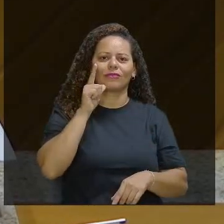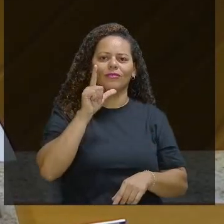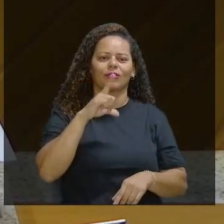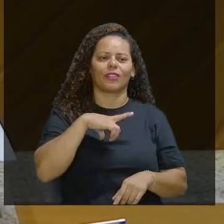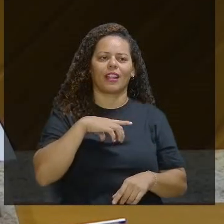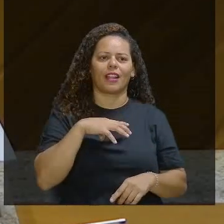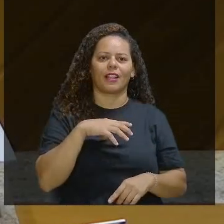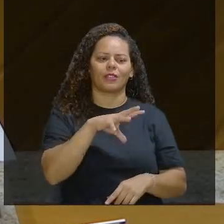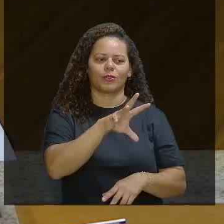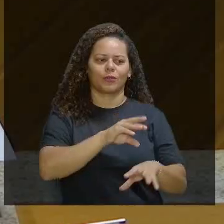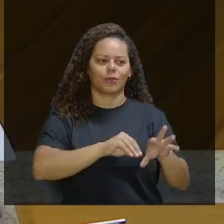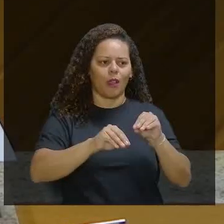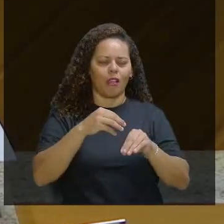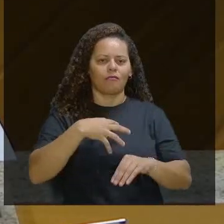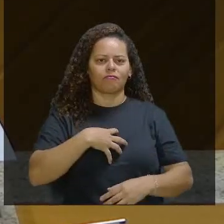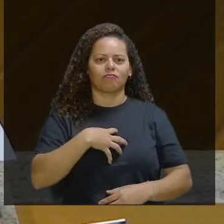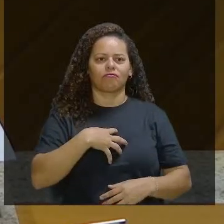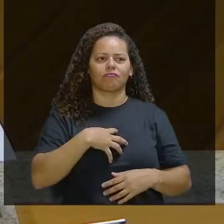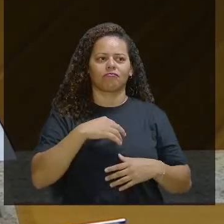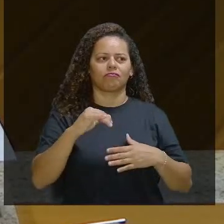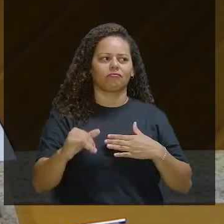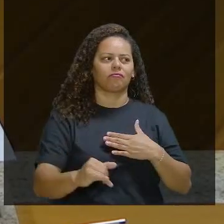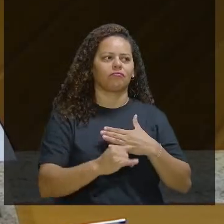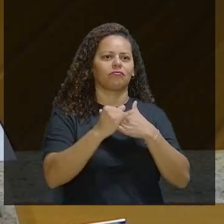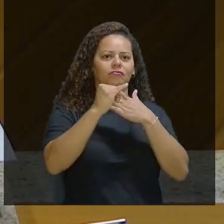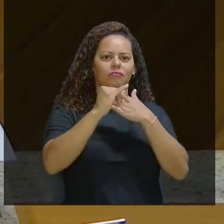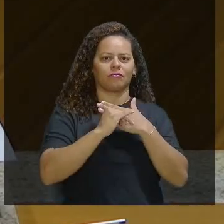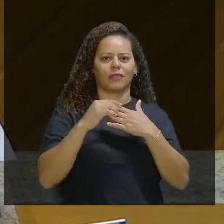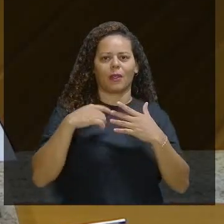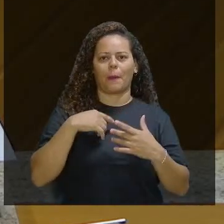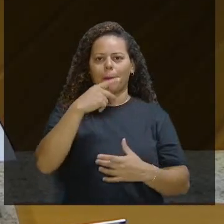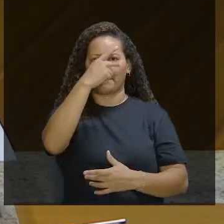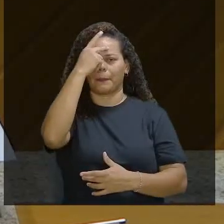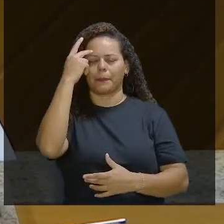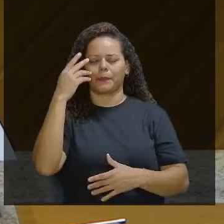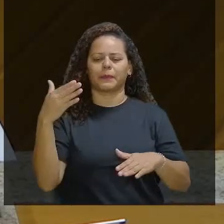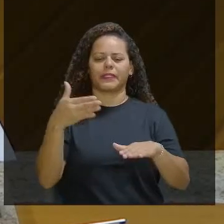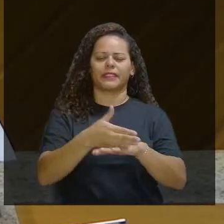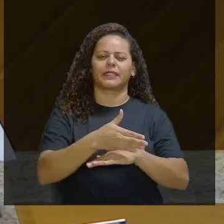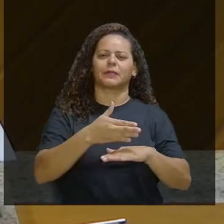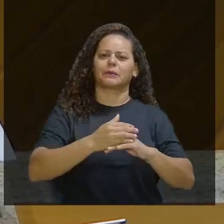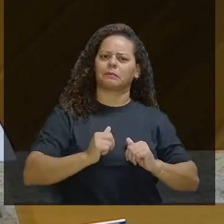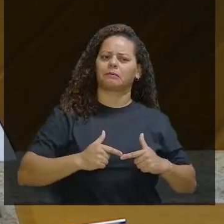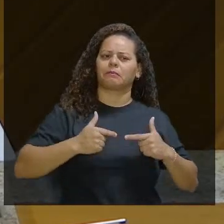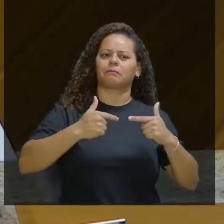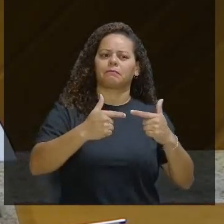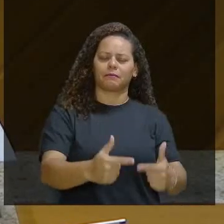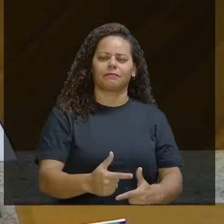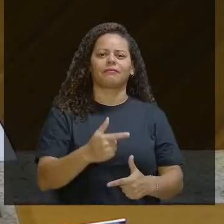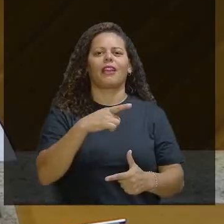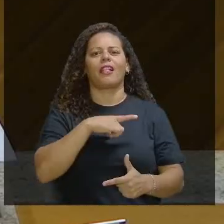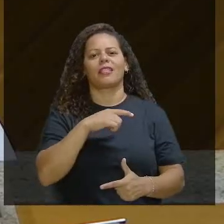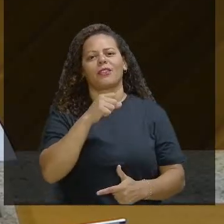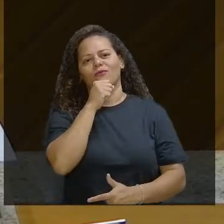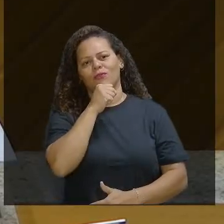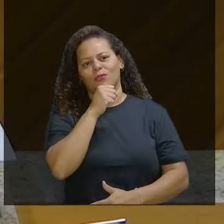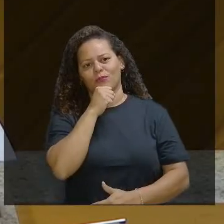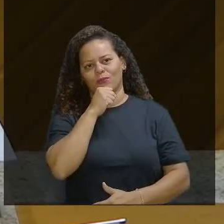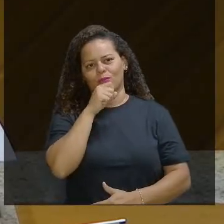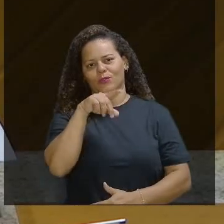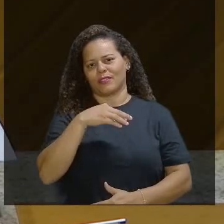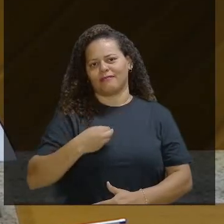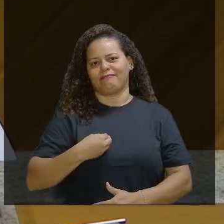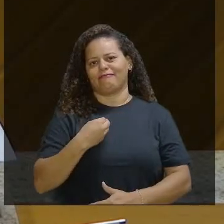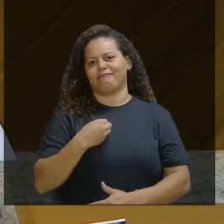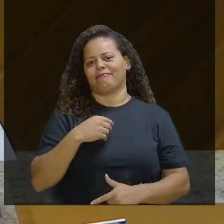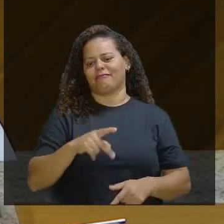órgãos públicos e inspirando pessoas idosas a participarem ativamente das eleições e da vida pública.